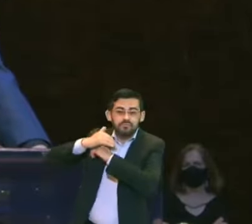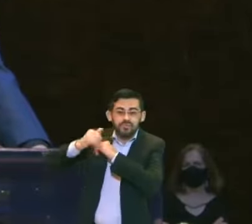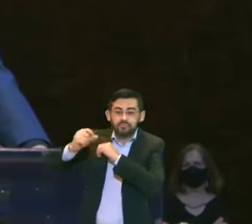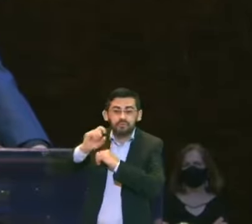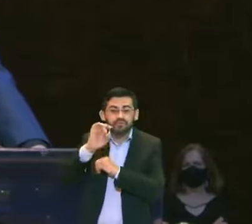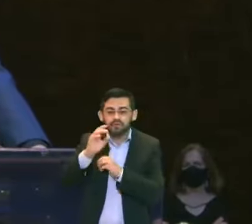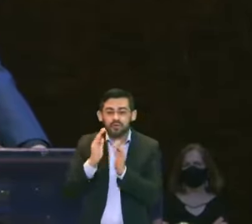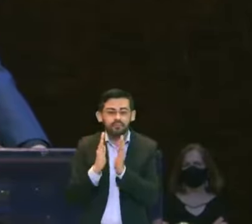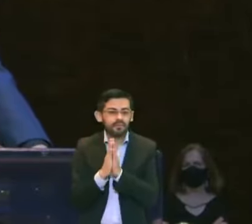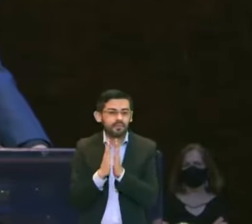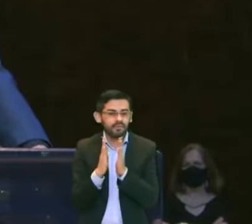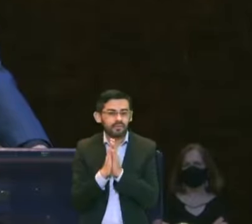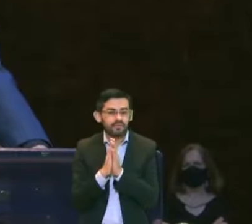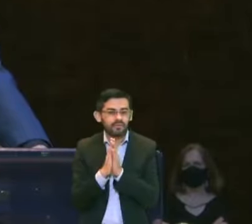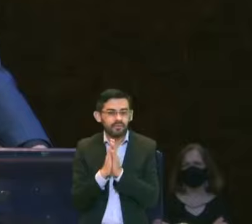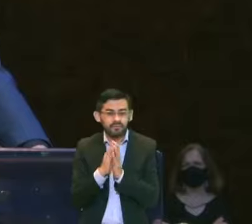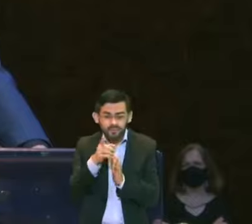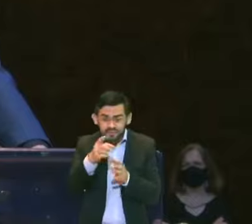Você pode fazer algo.